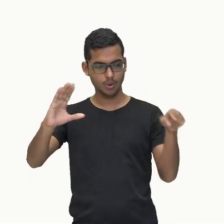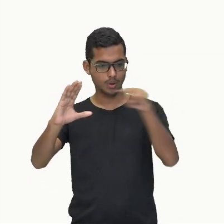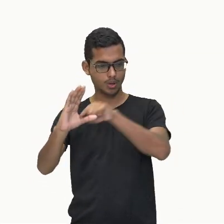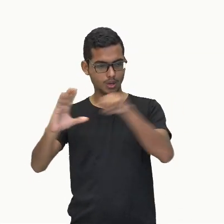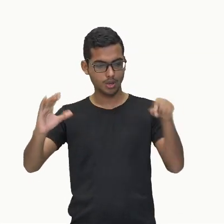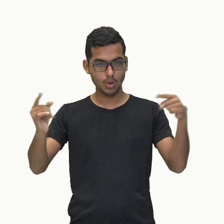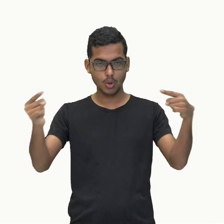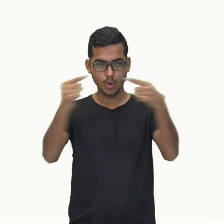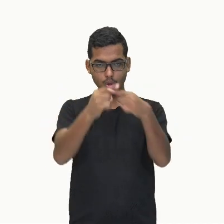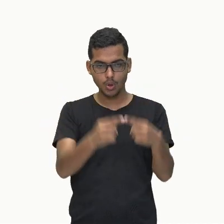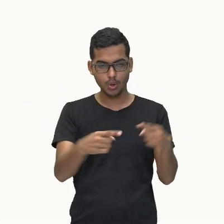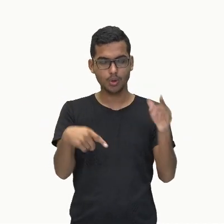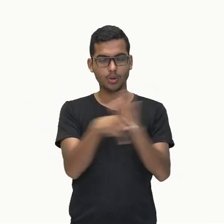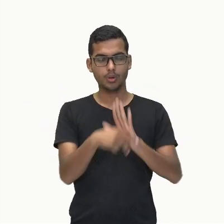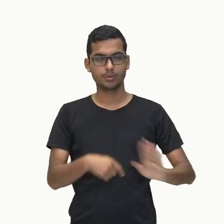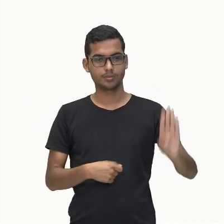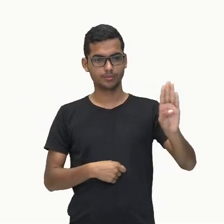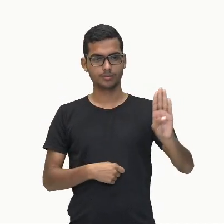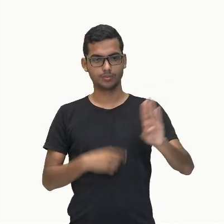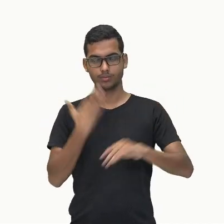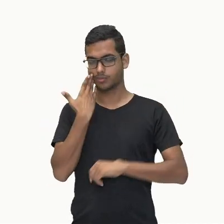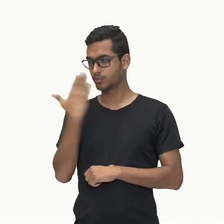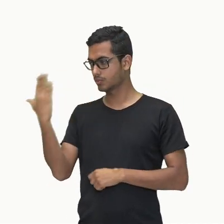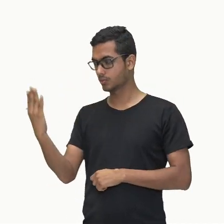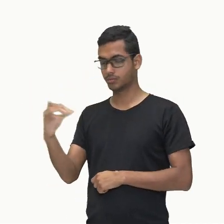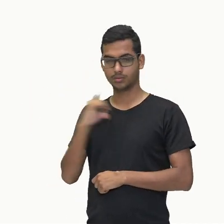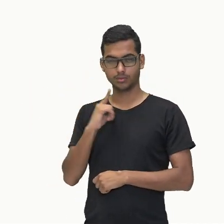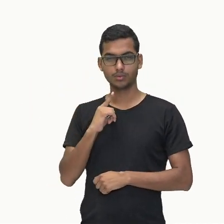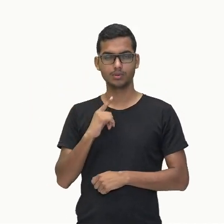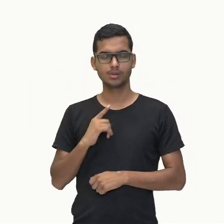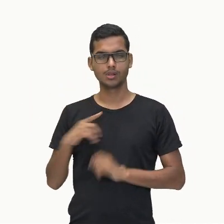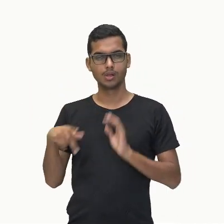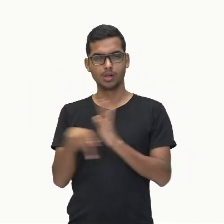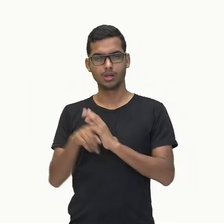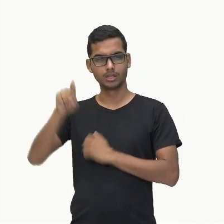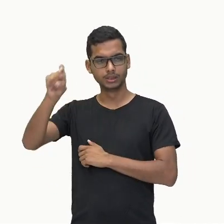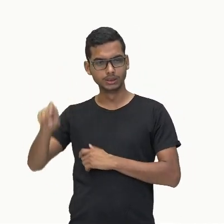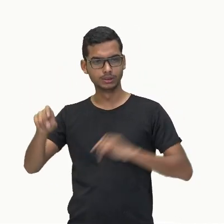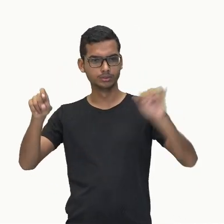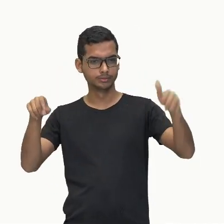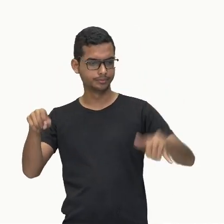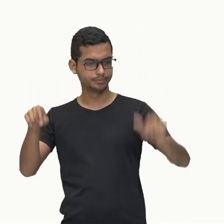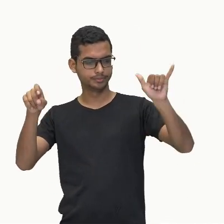temos os pontos x e y,